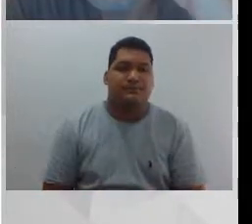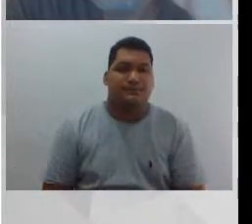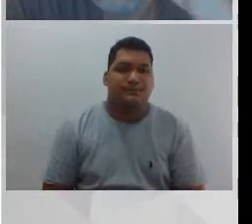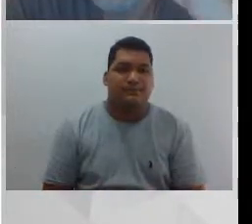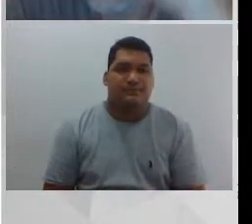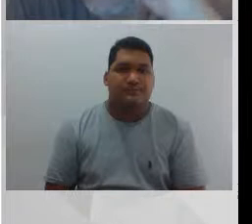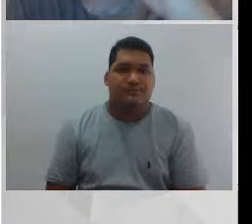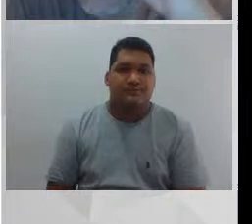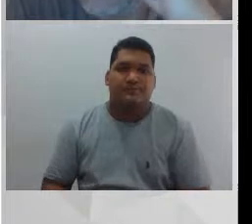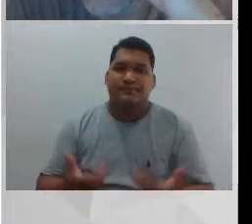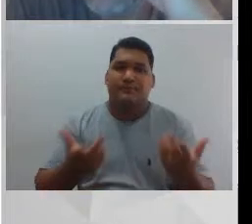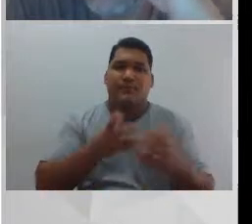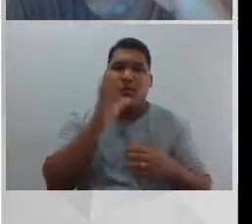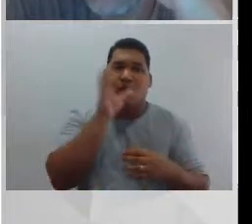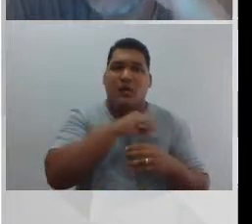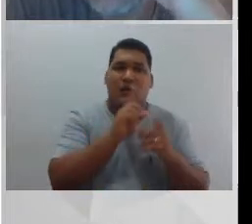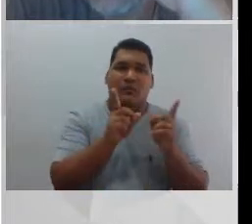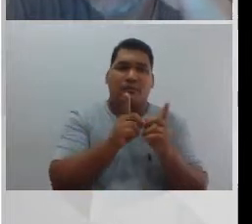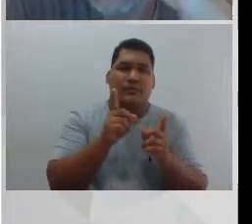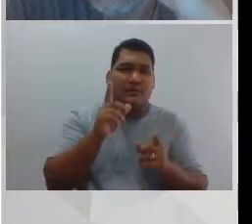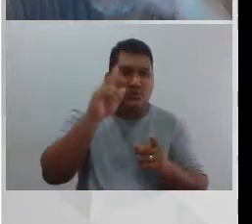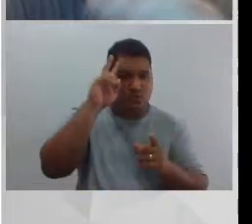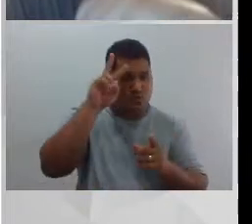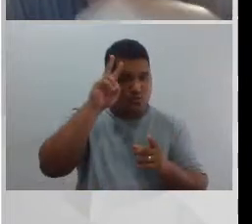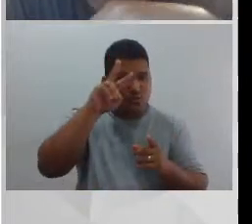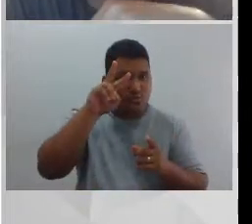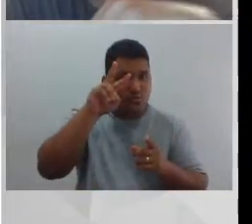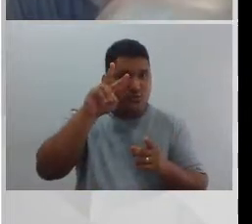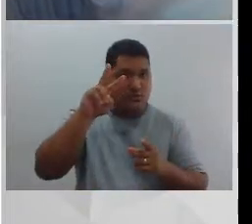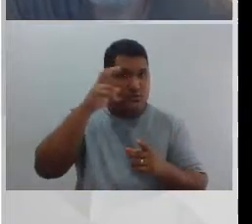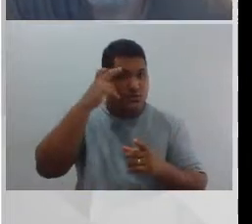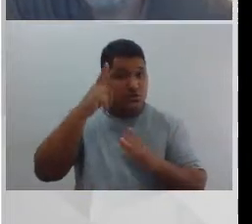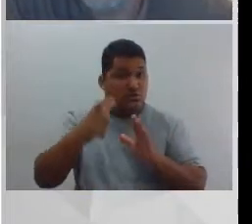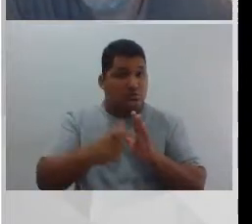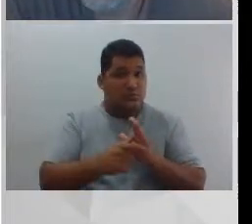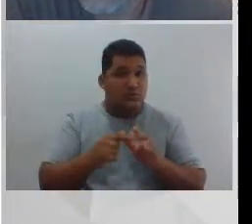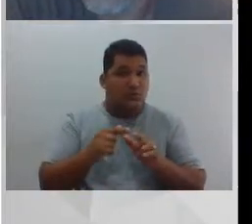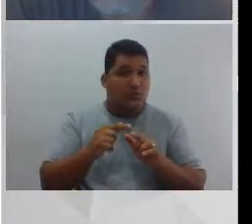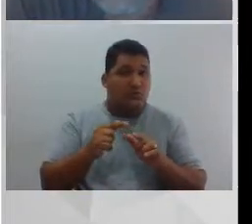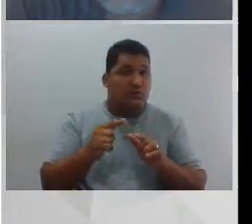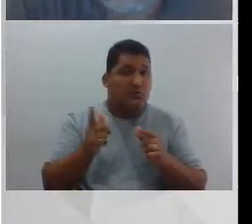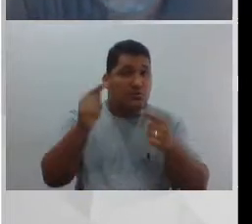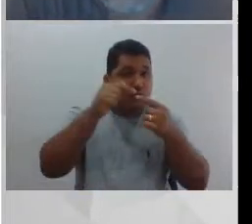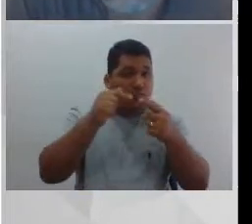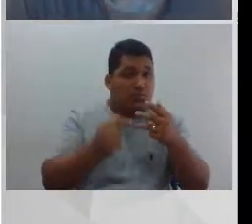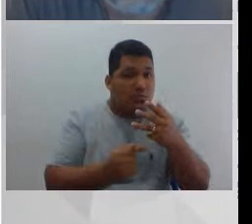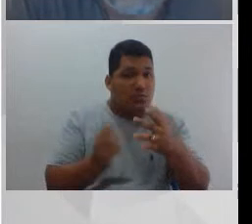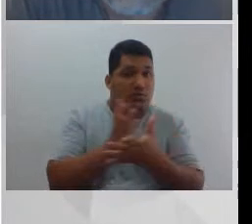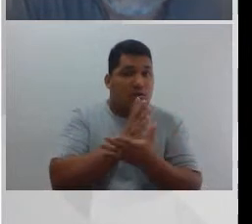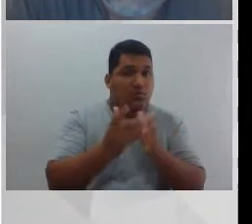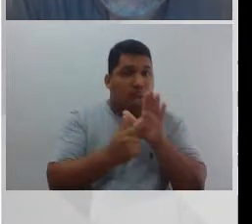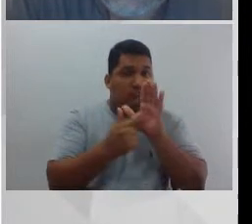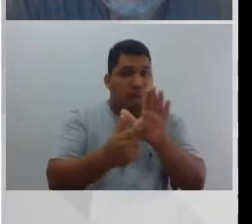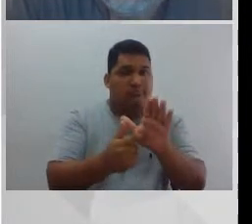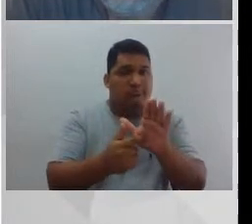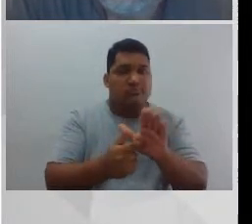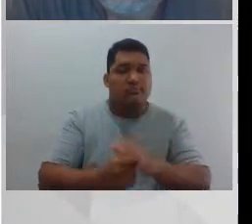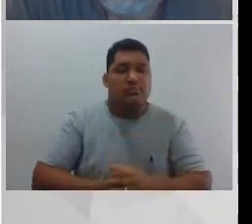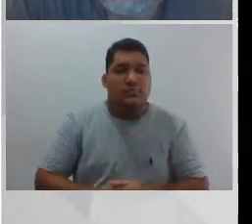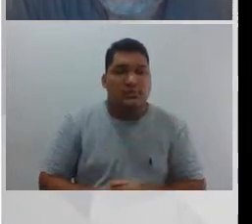E aqui uma breve história, né, da inteligência artificial, com alguns pontos que eu destaquei aí, não são